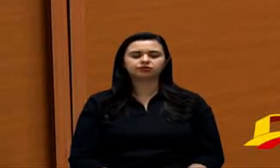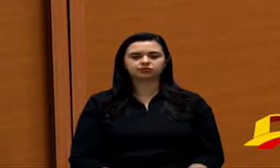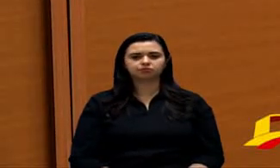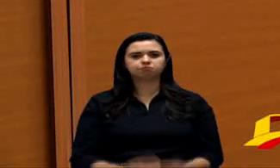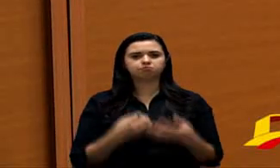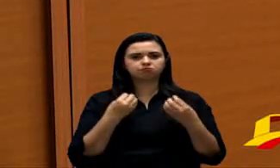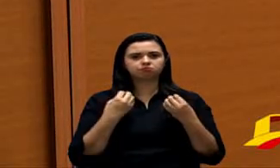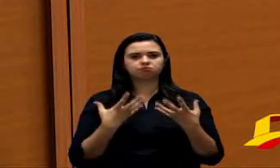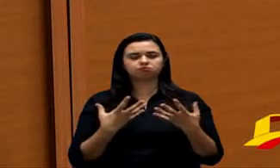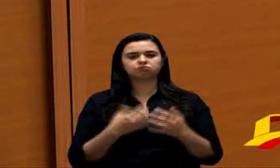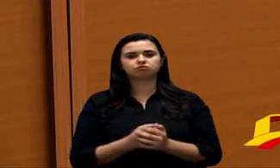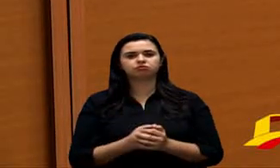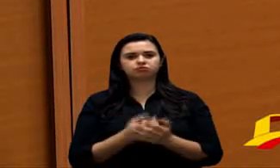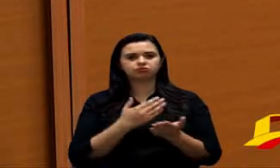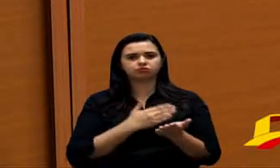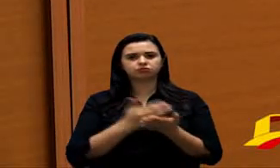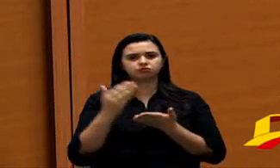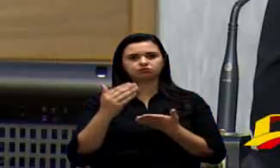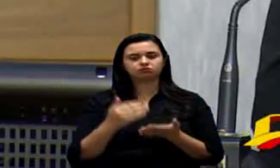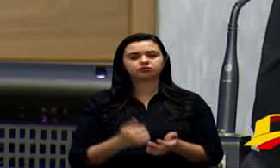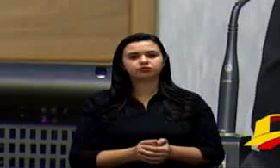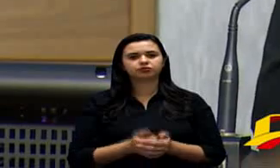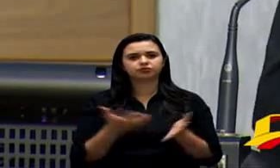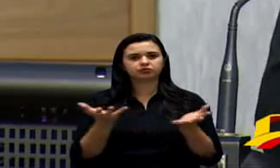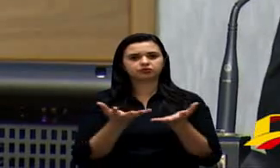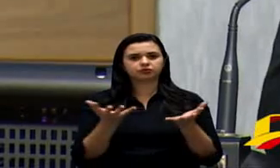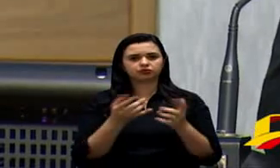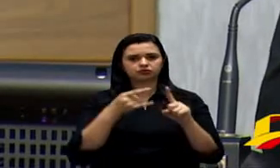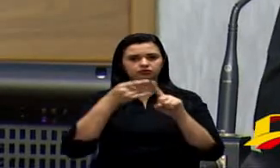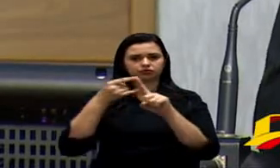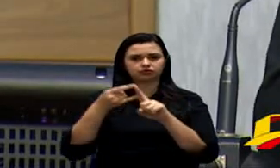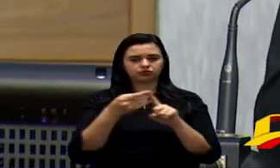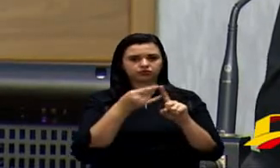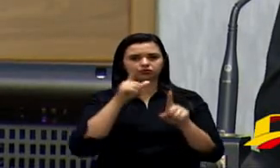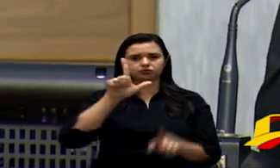Bom, vamos ouvir agora pelo Zoom Letícia.